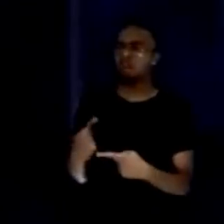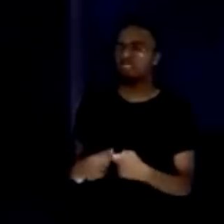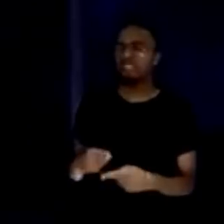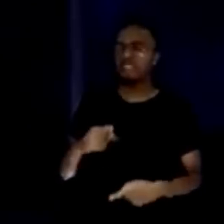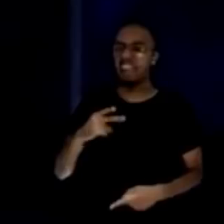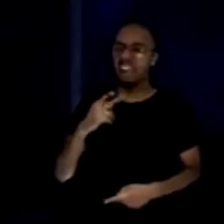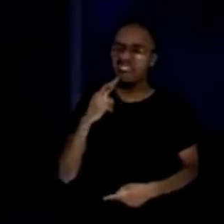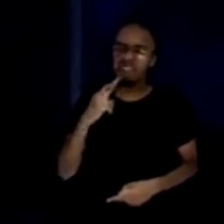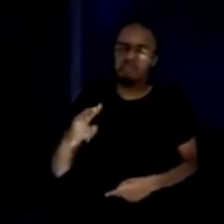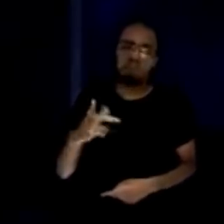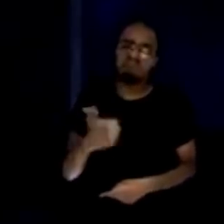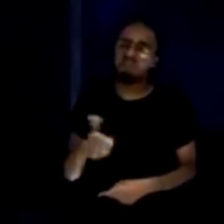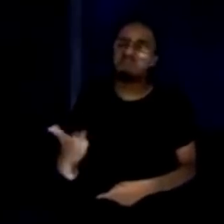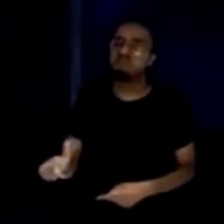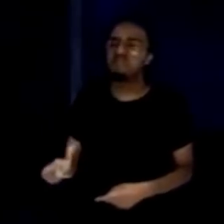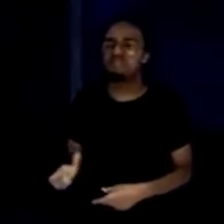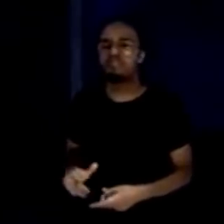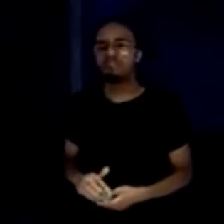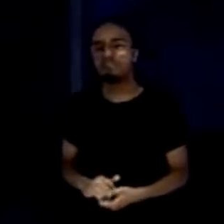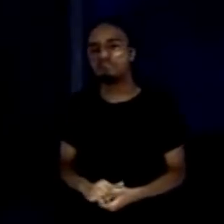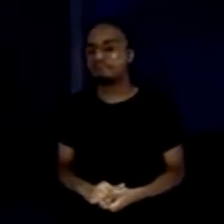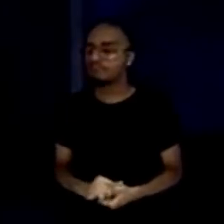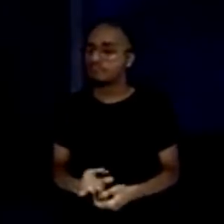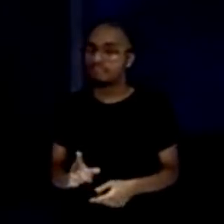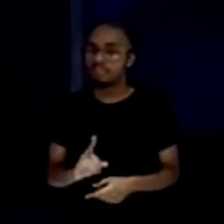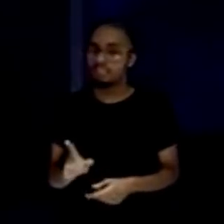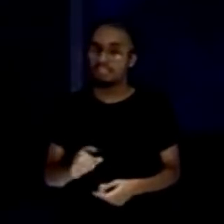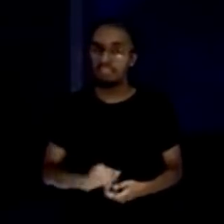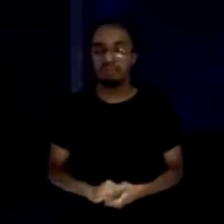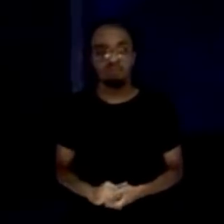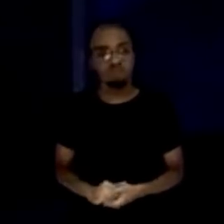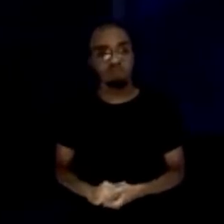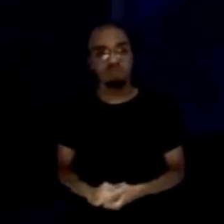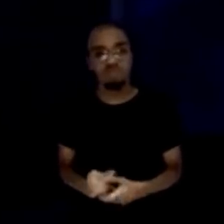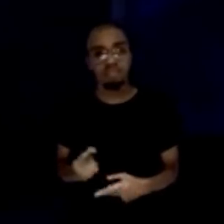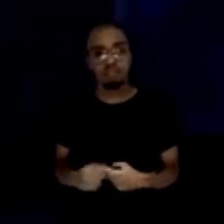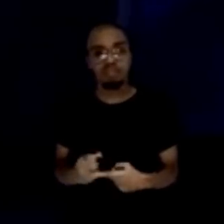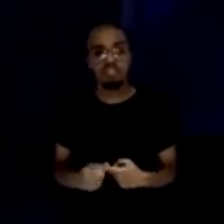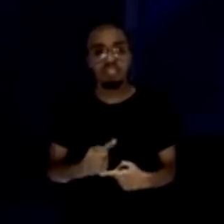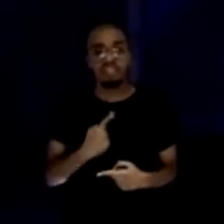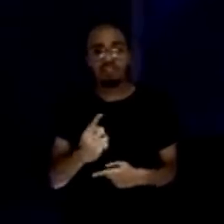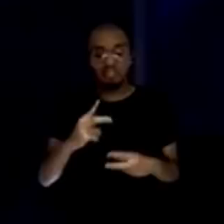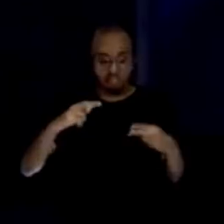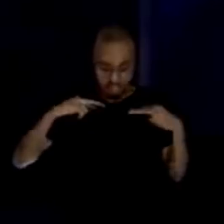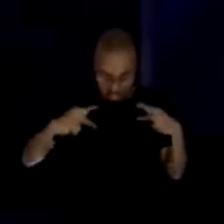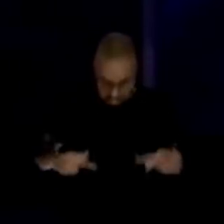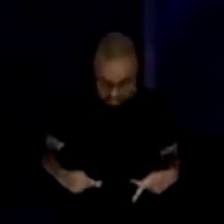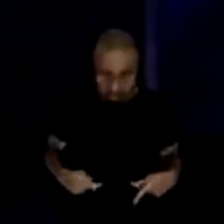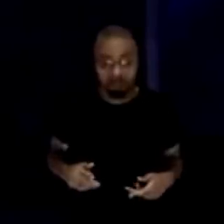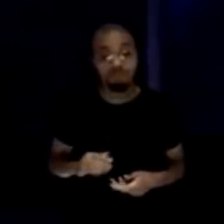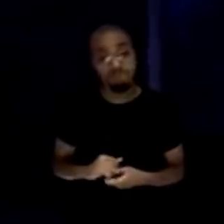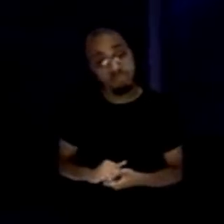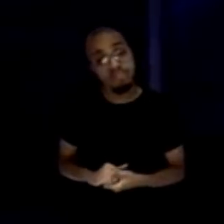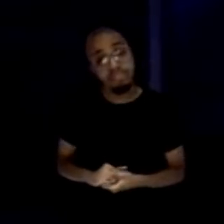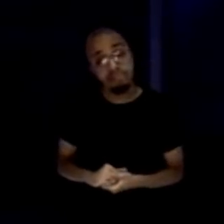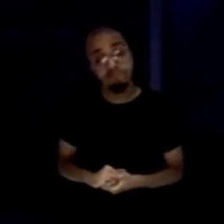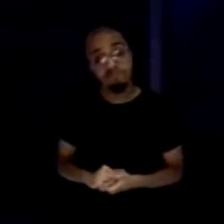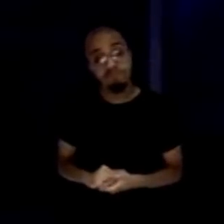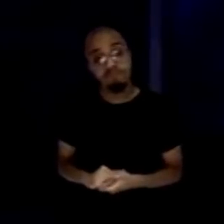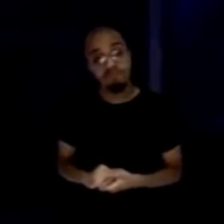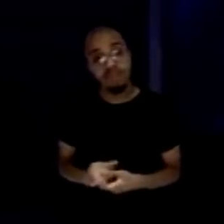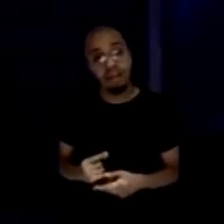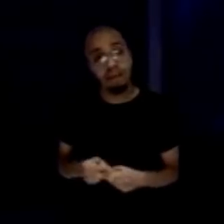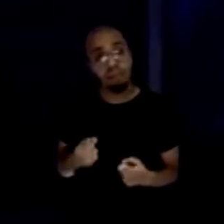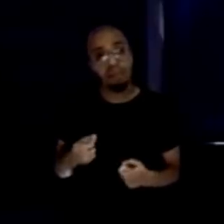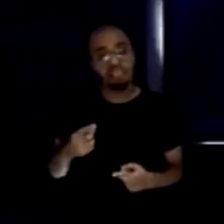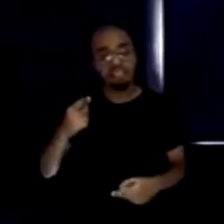e não ter saída, porque isso é você, isso sou eu. Mas eu tenho que me punir sim, se a